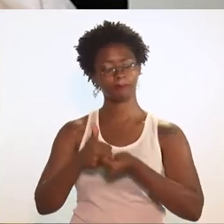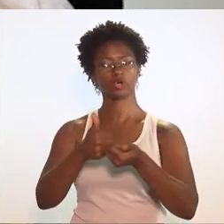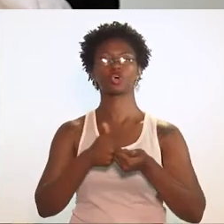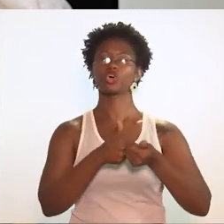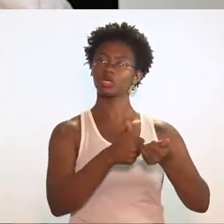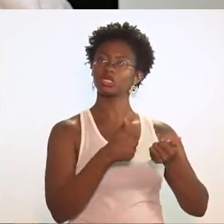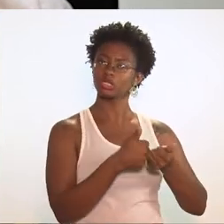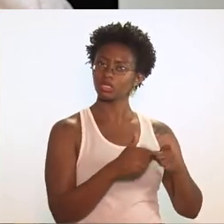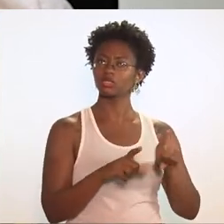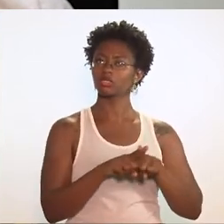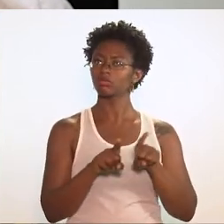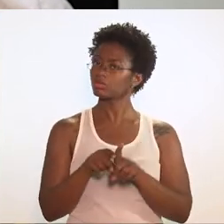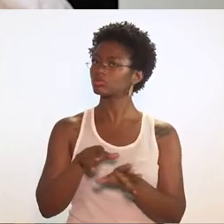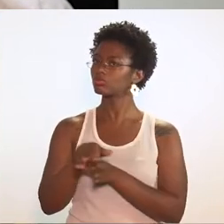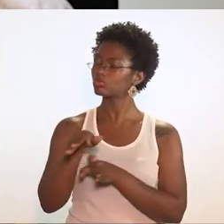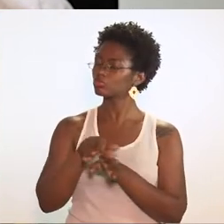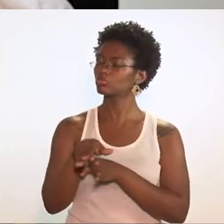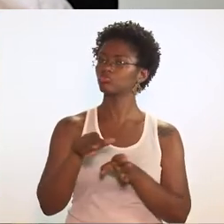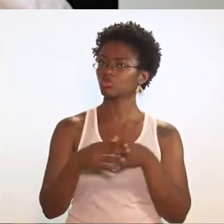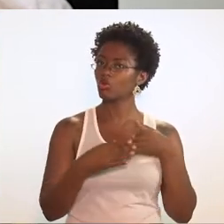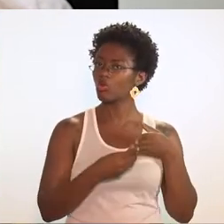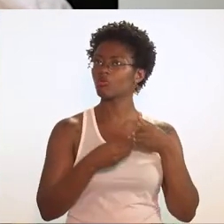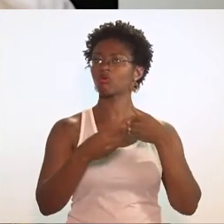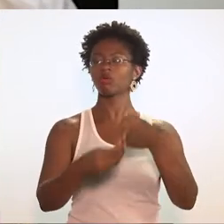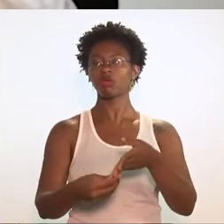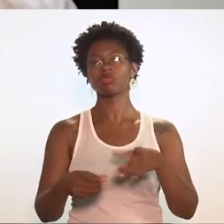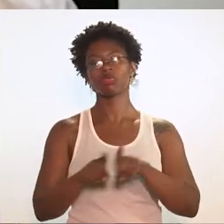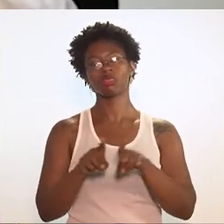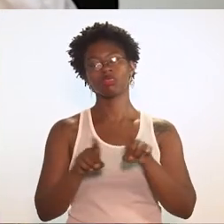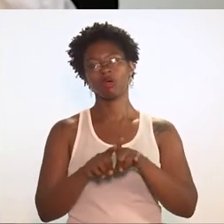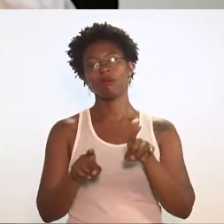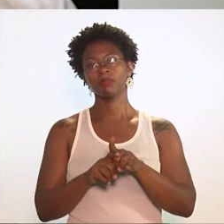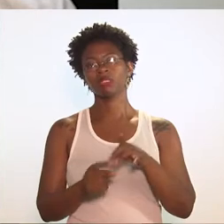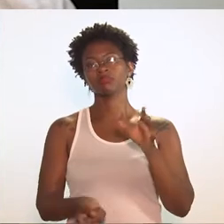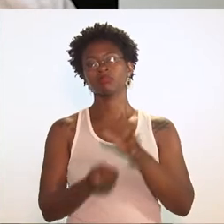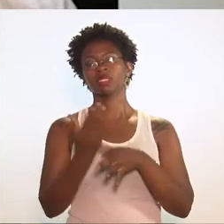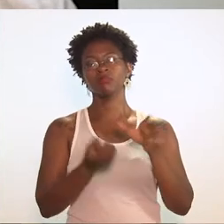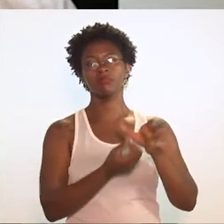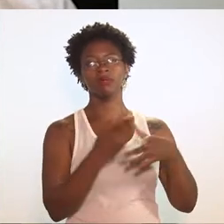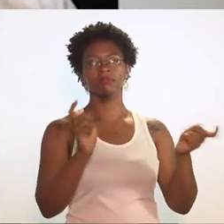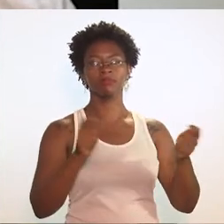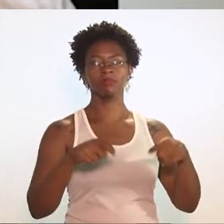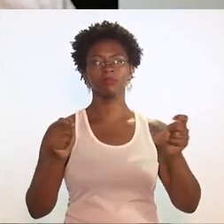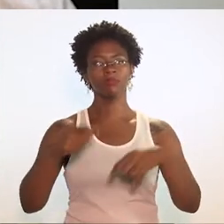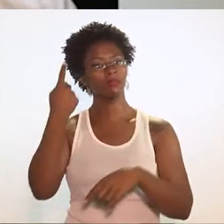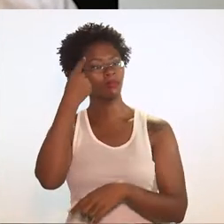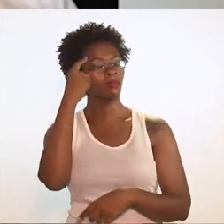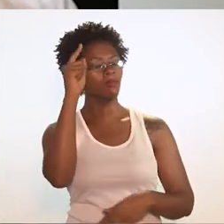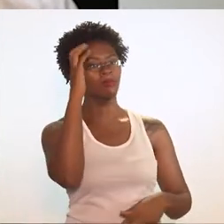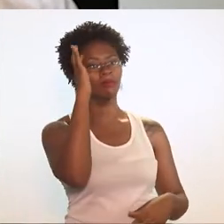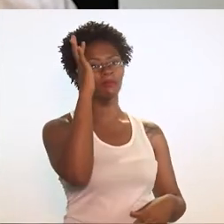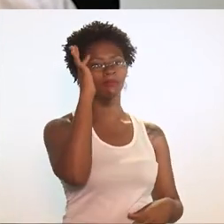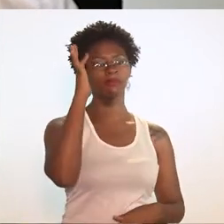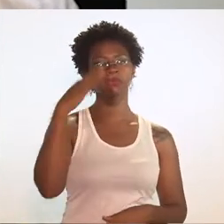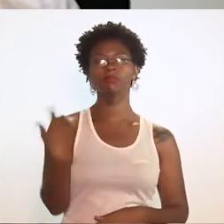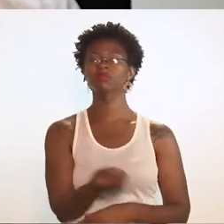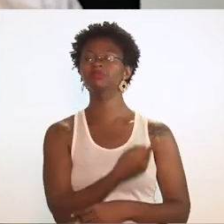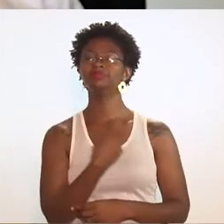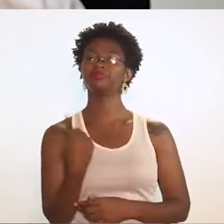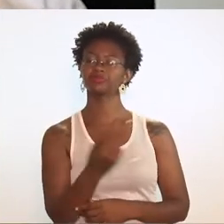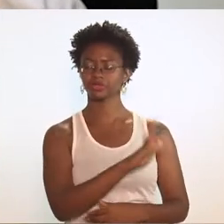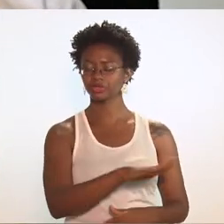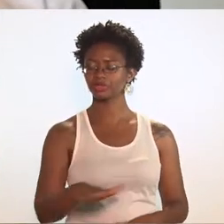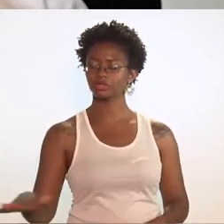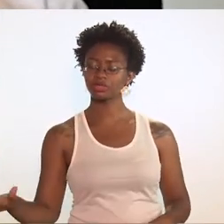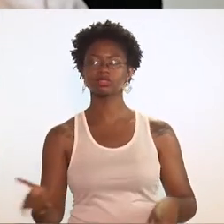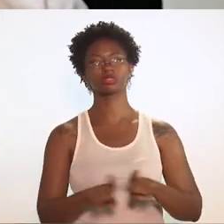estar auxiliando, dando um direcionamento, um encaminhamento e criando potenciais ideias, né,